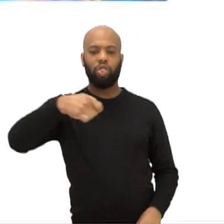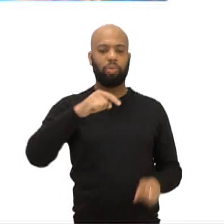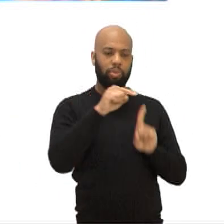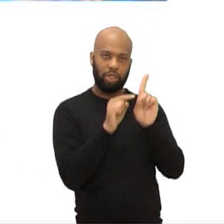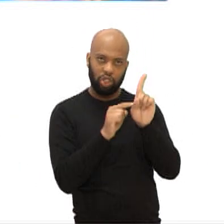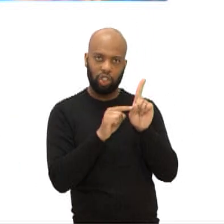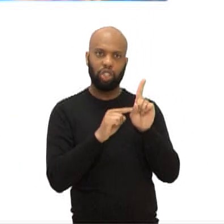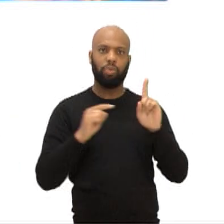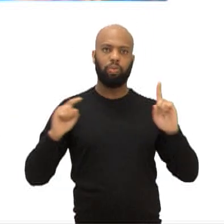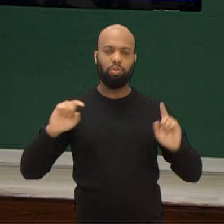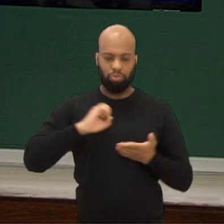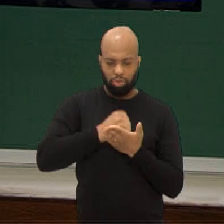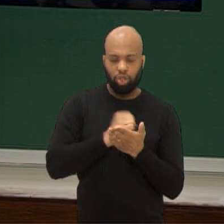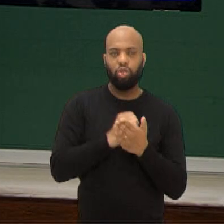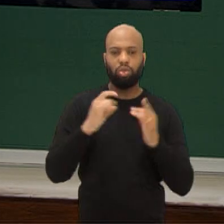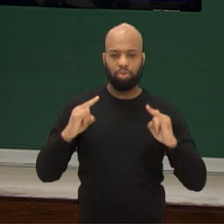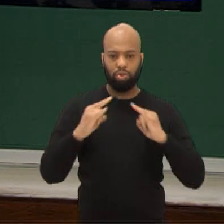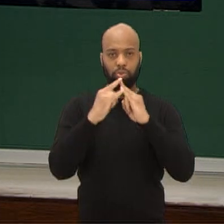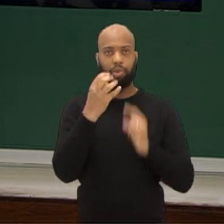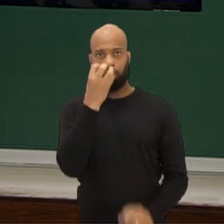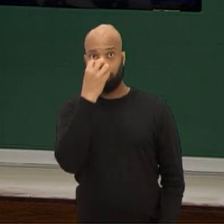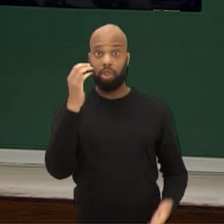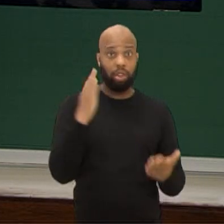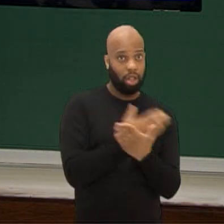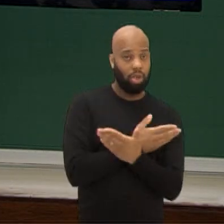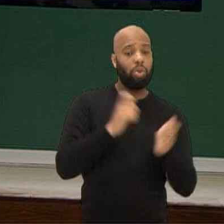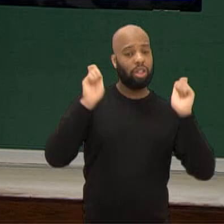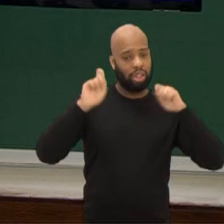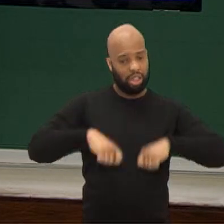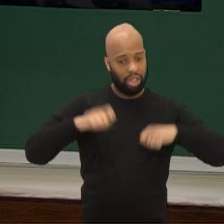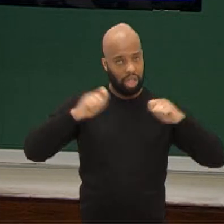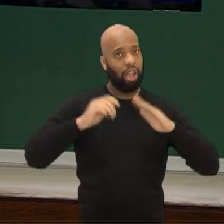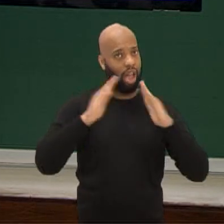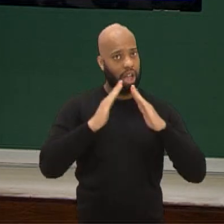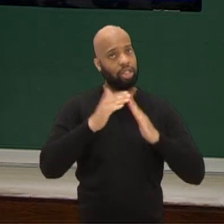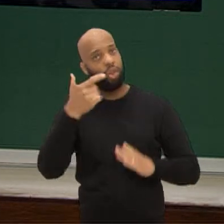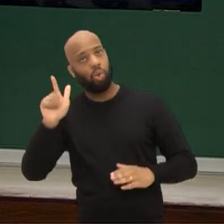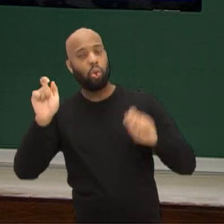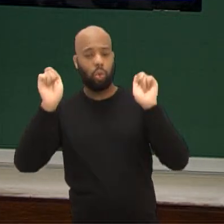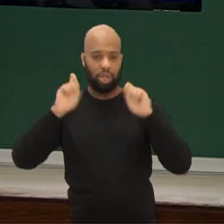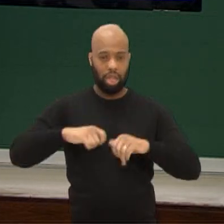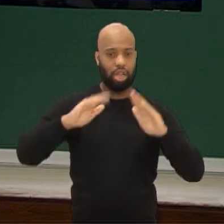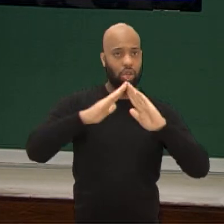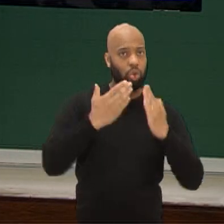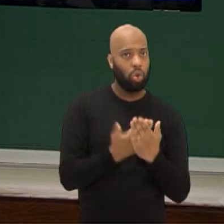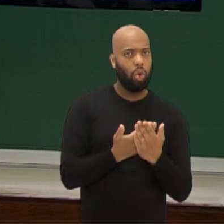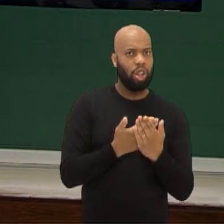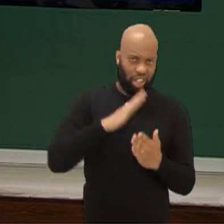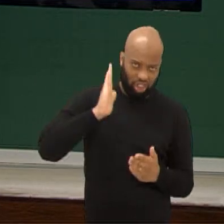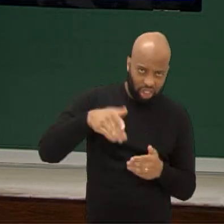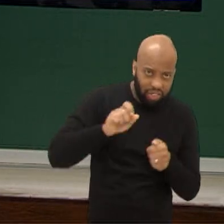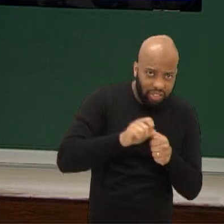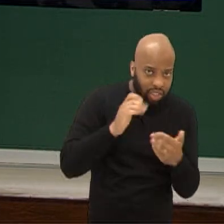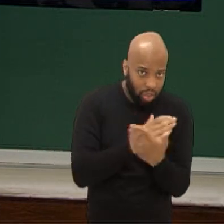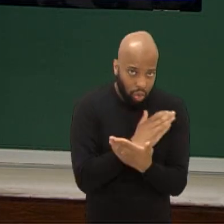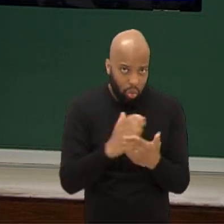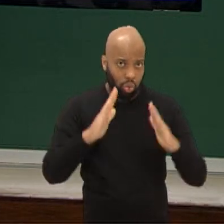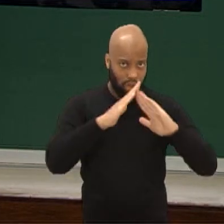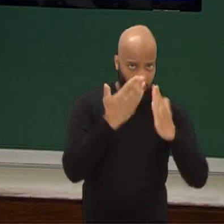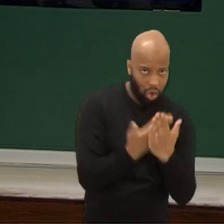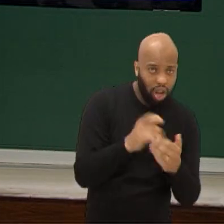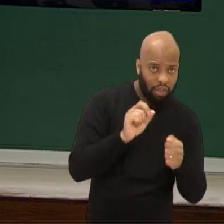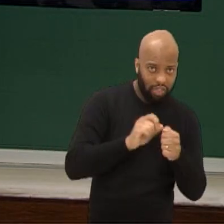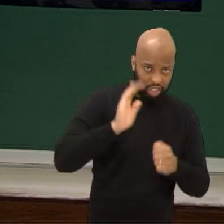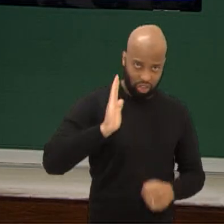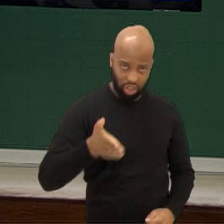jogos circenses, quais podemos fazer em casa, quais podemos fazer na escola, qual já fizemos na prática aí no colégio, na escola, né?